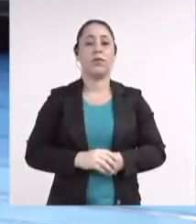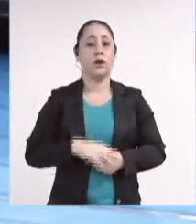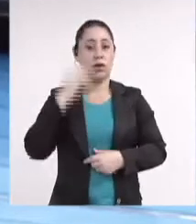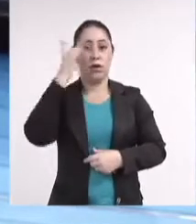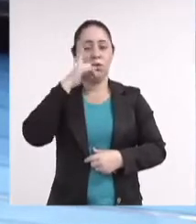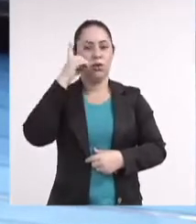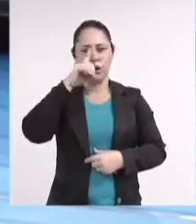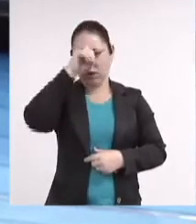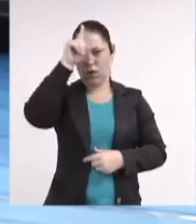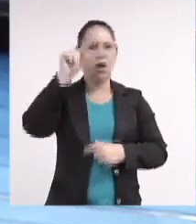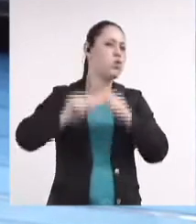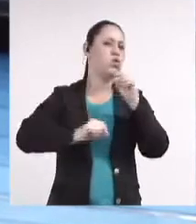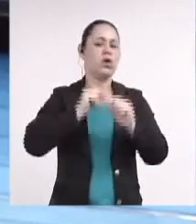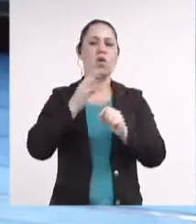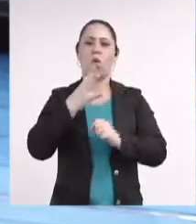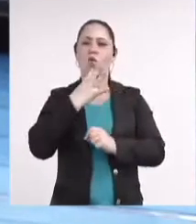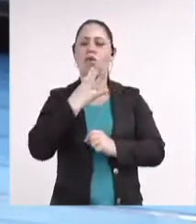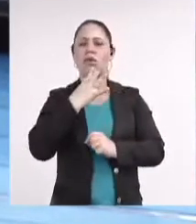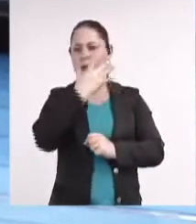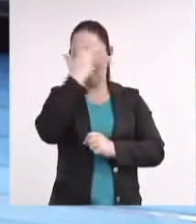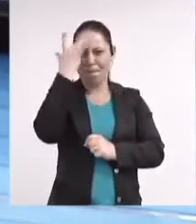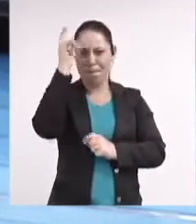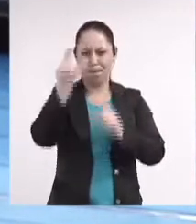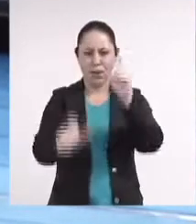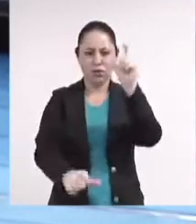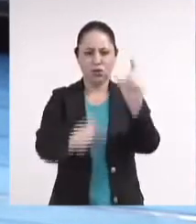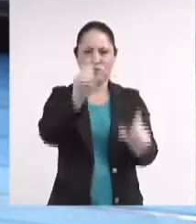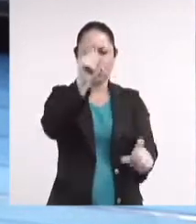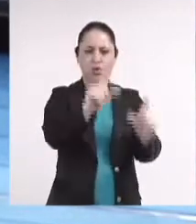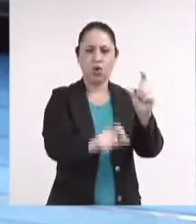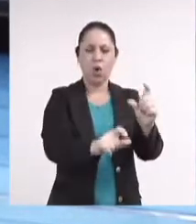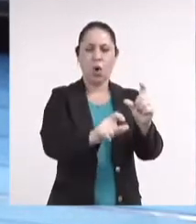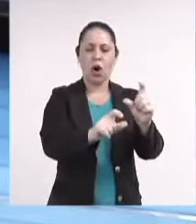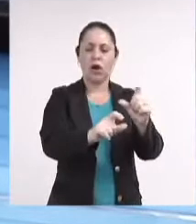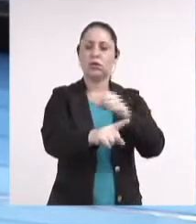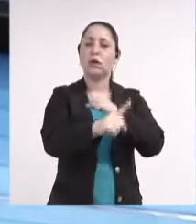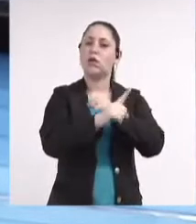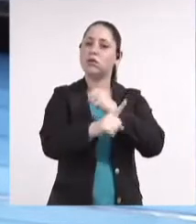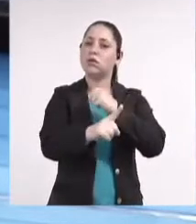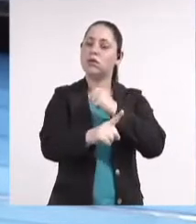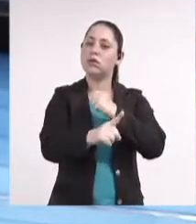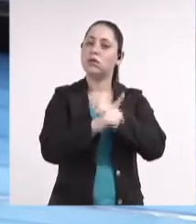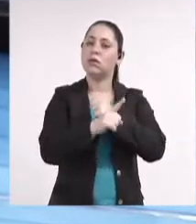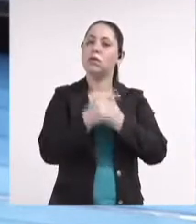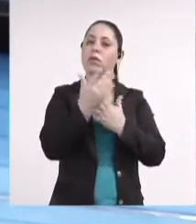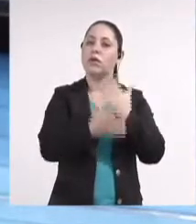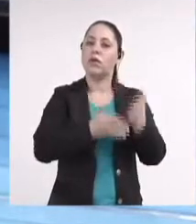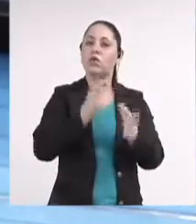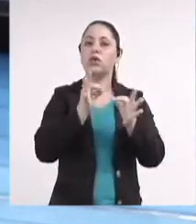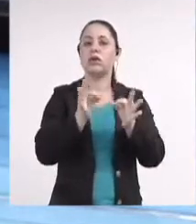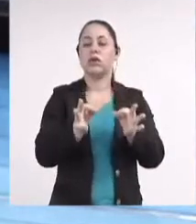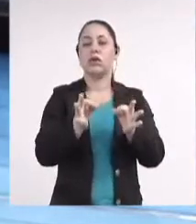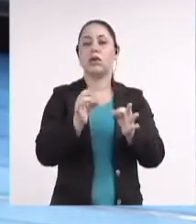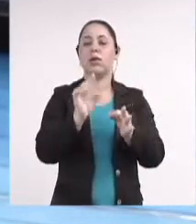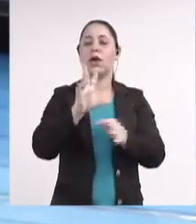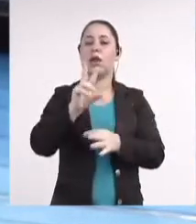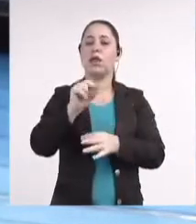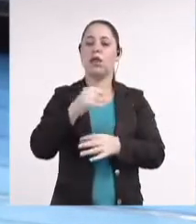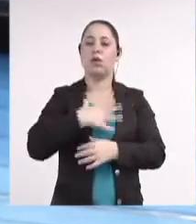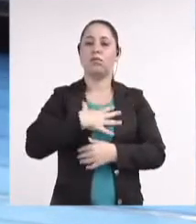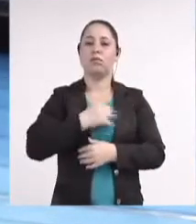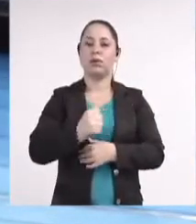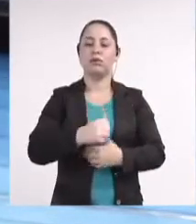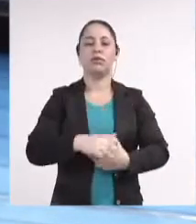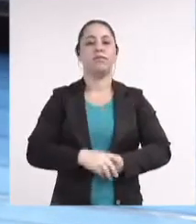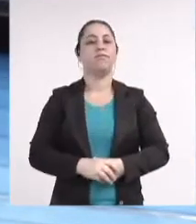da proposta é justamente que se conheçam essas pessoas e sejam elas encaminhadas ao tratamento adequado, para que não acabem aí tirando